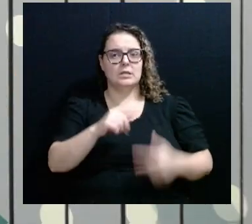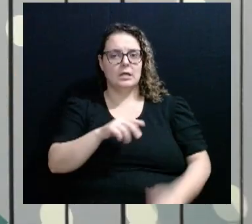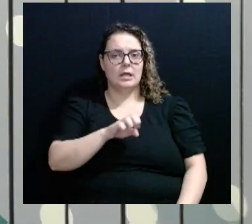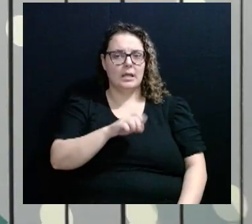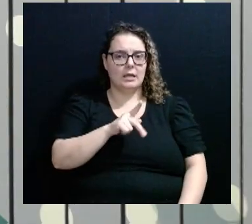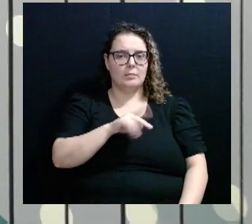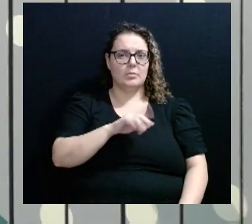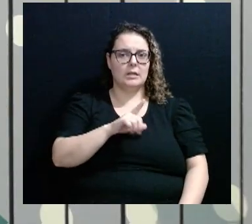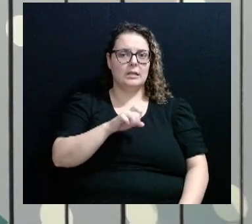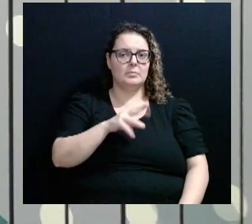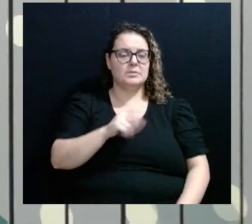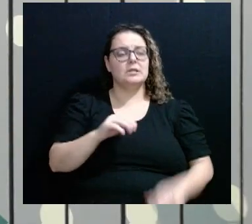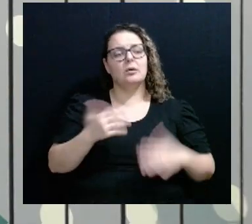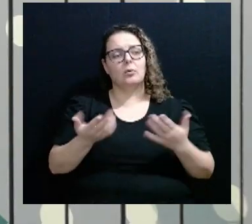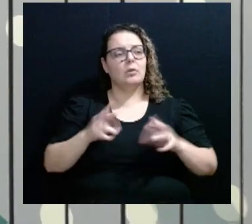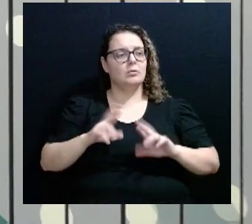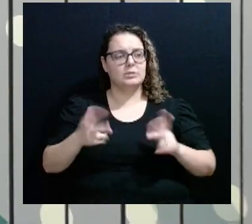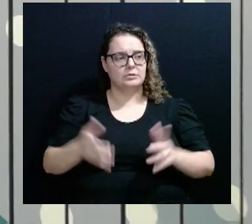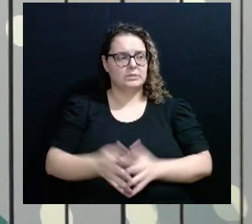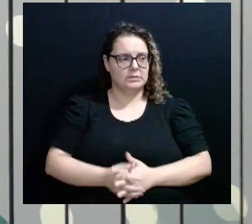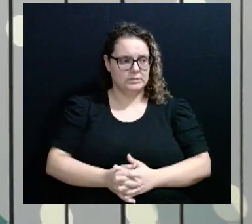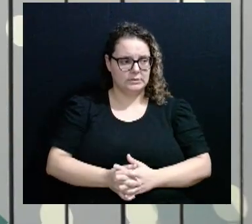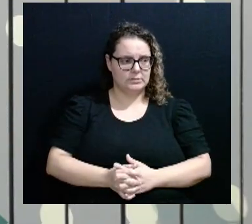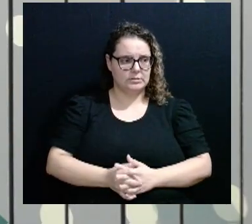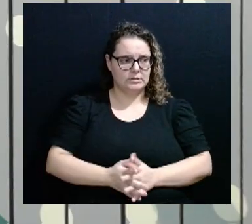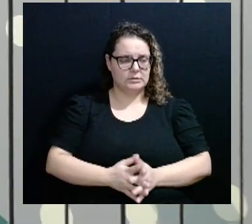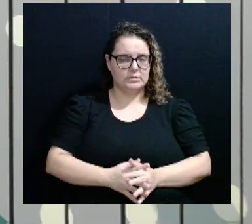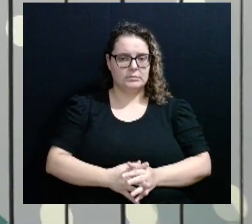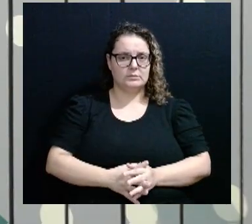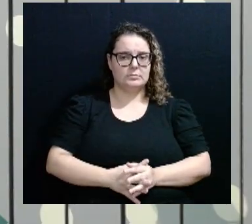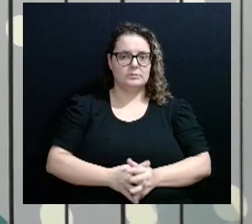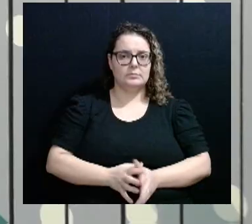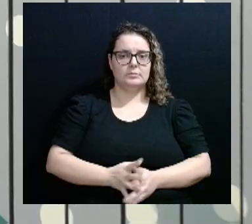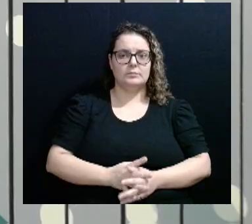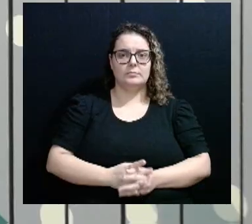nascimento, ter esse quadro de epilepsia? Qual que é essa diferença?